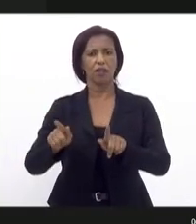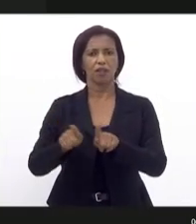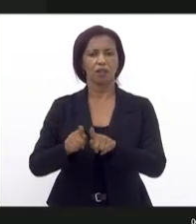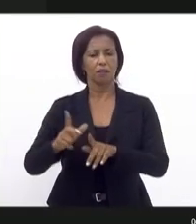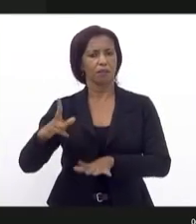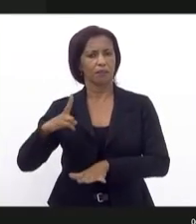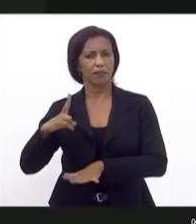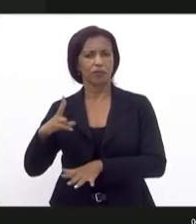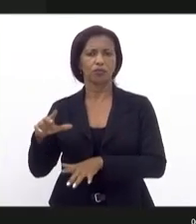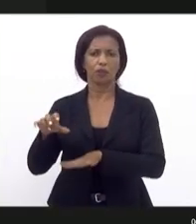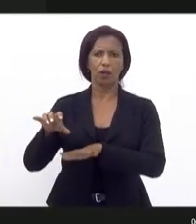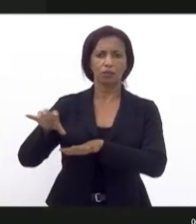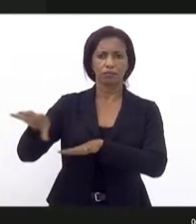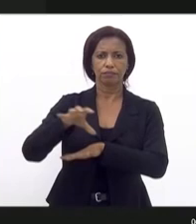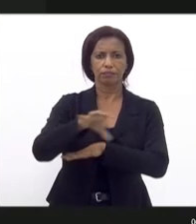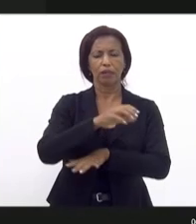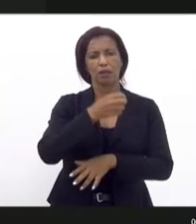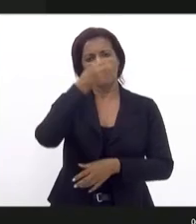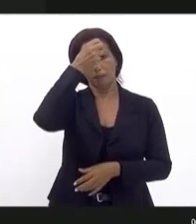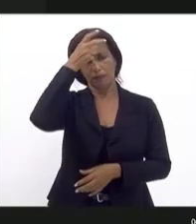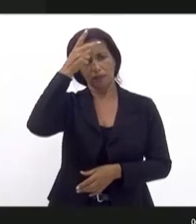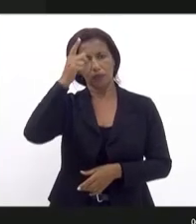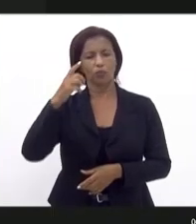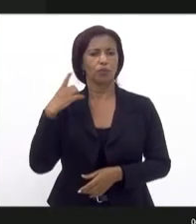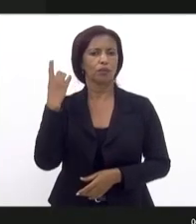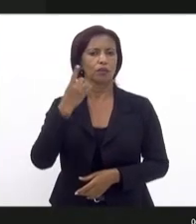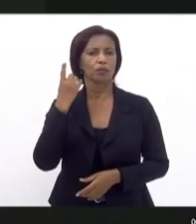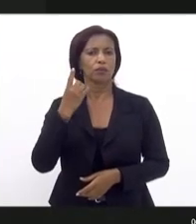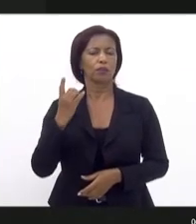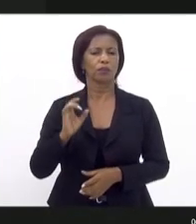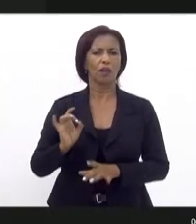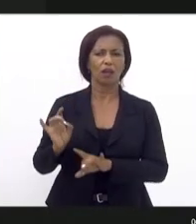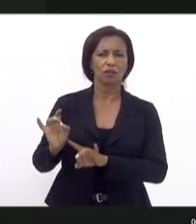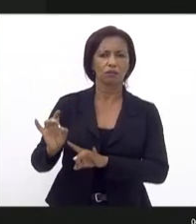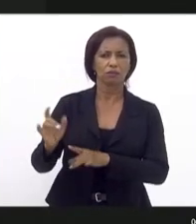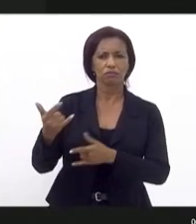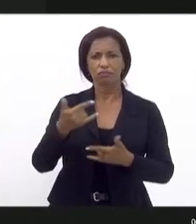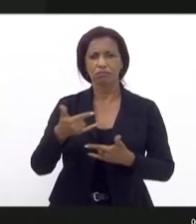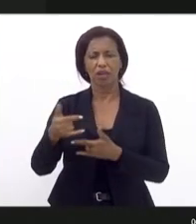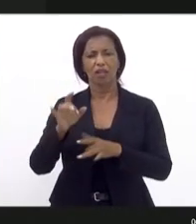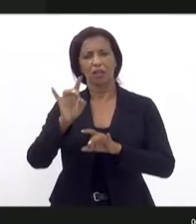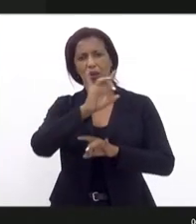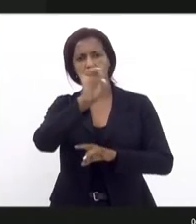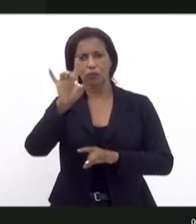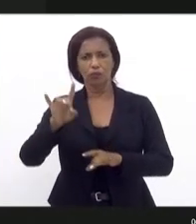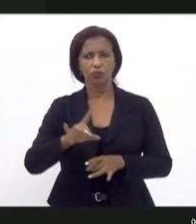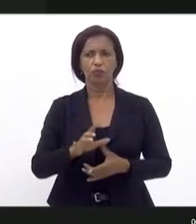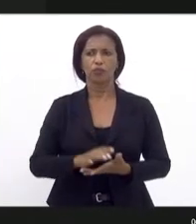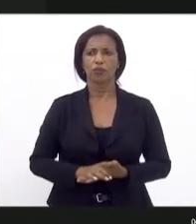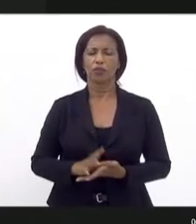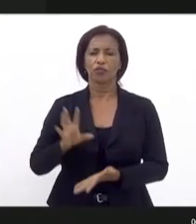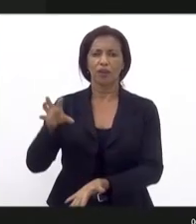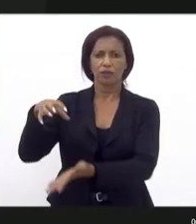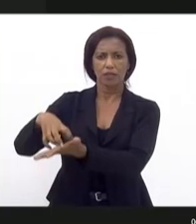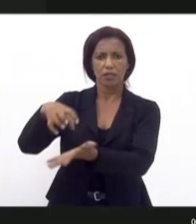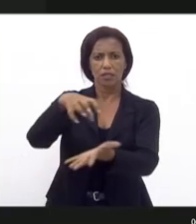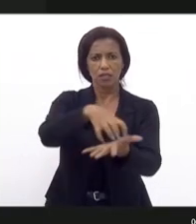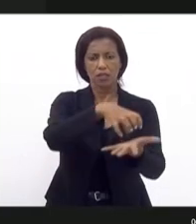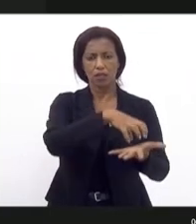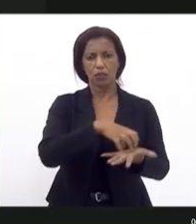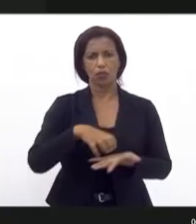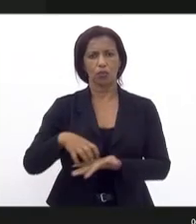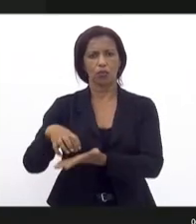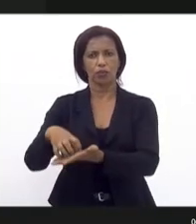aqui da prefeitura, do deputado Leal, enfim, de diferentes setores, deputado Otávio